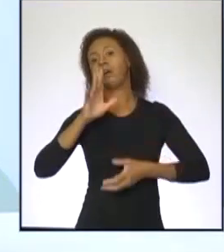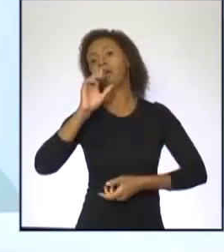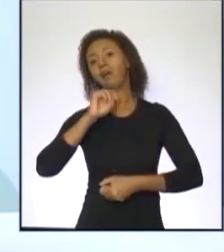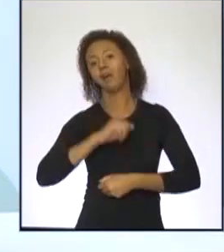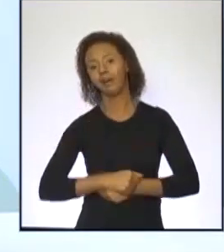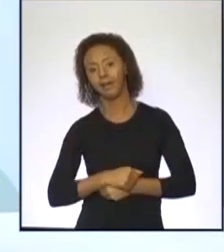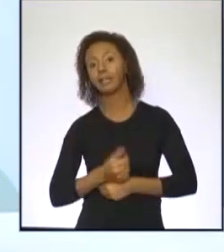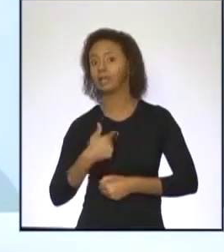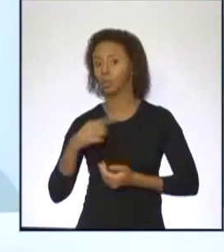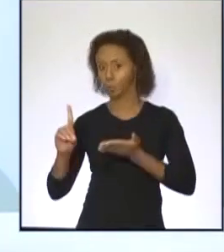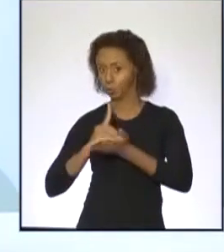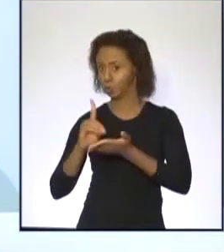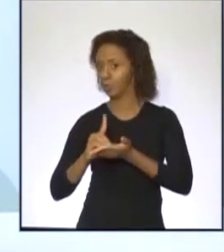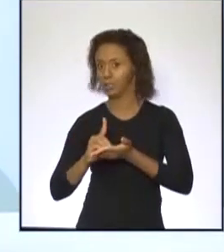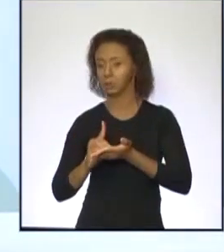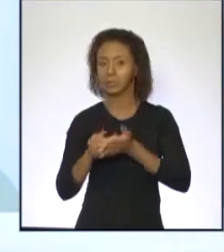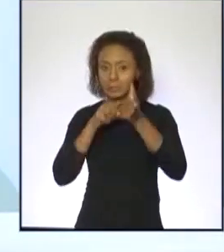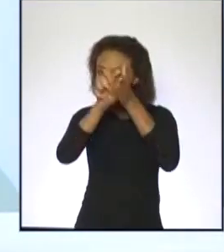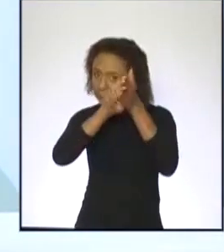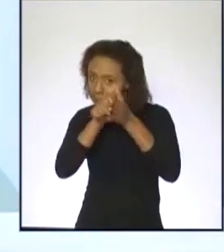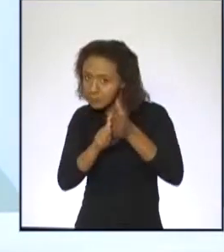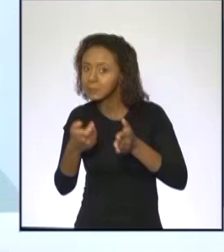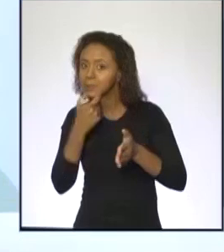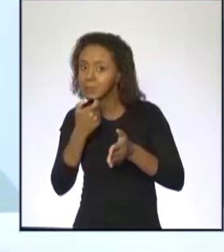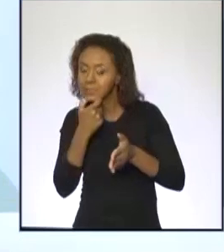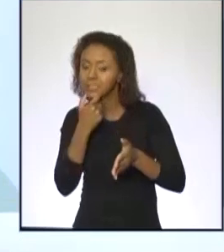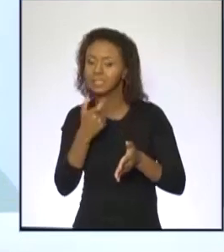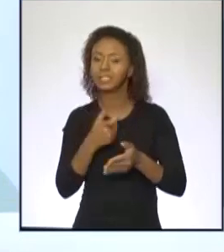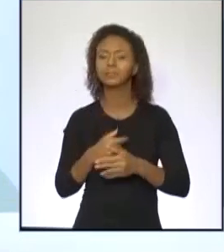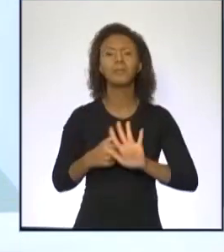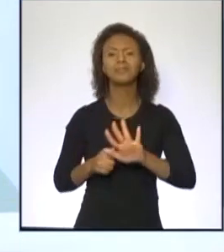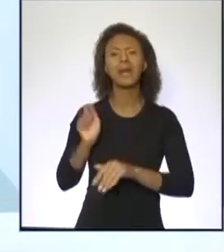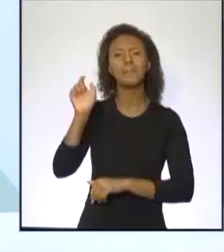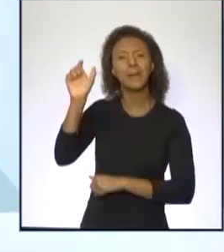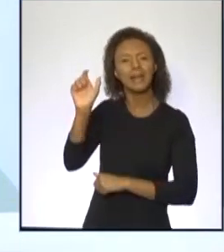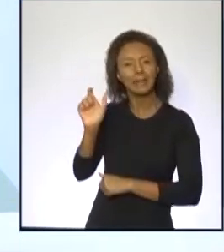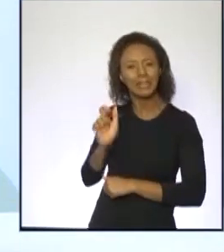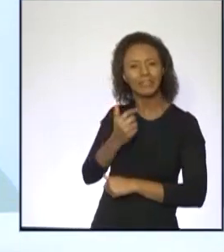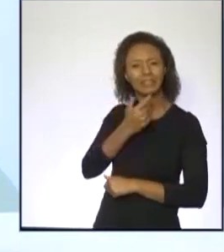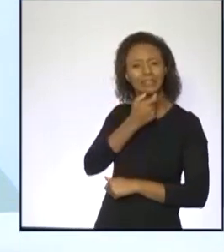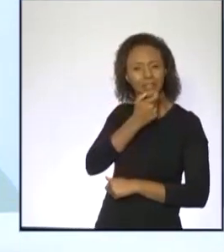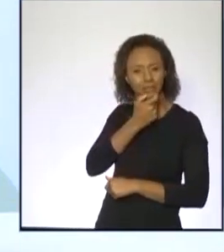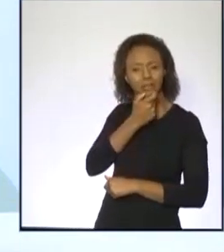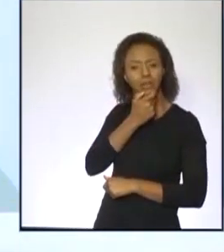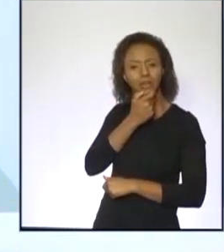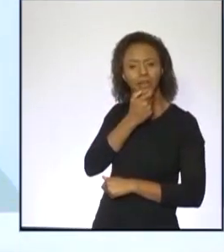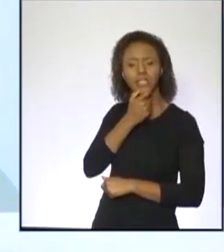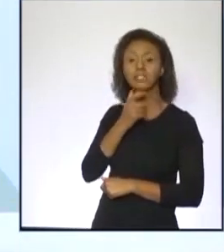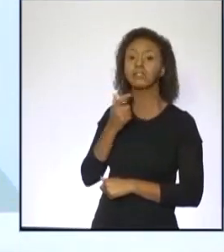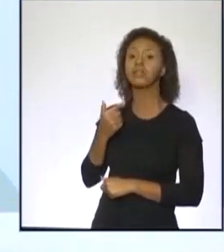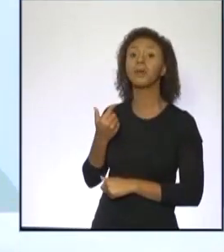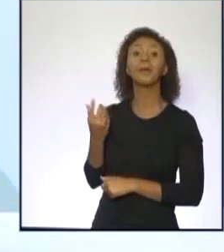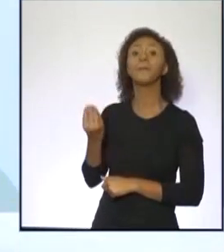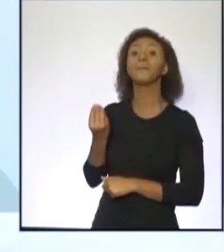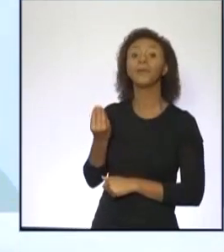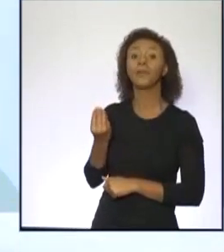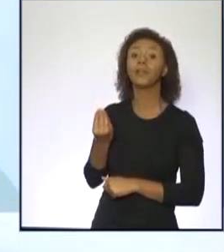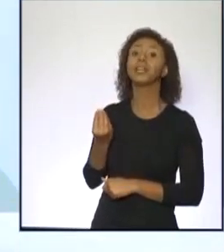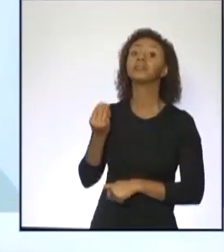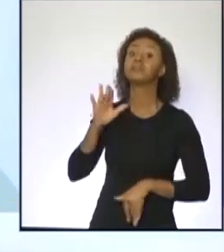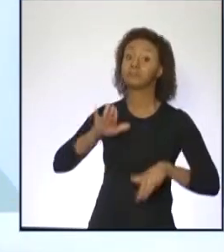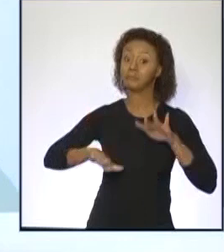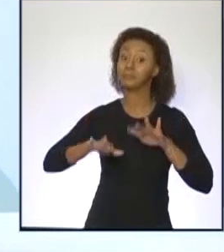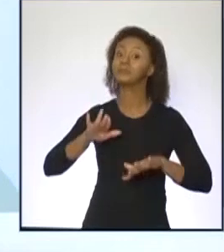Porque todas elas estão ligadas a algo que possivelmente a gente vai usar o fone